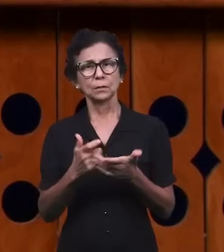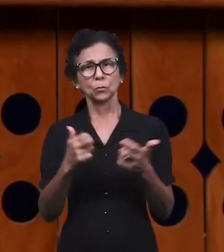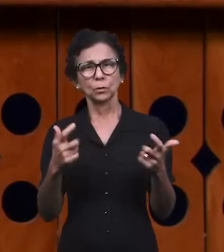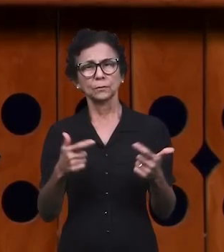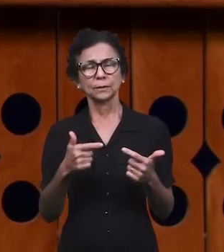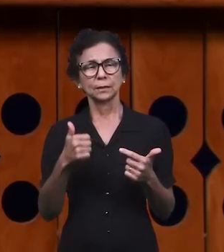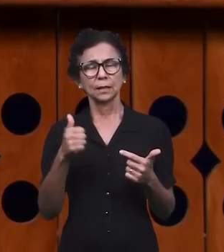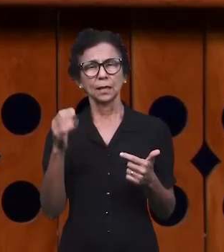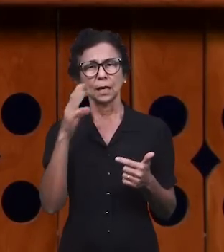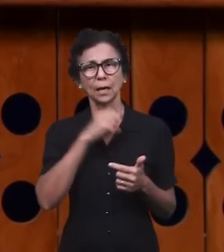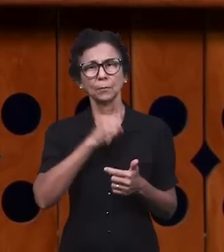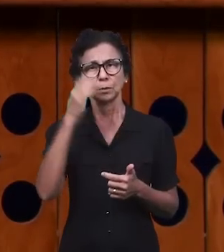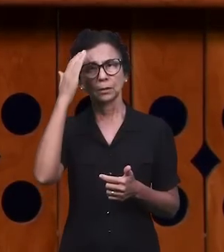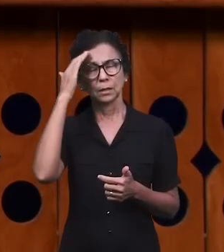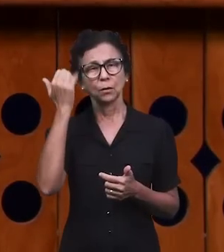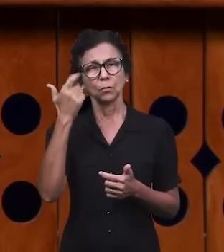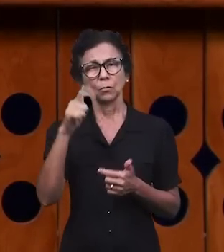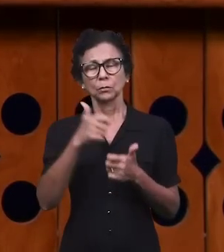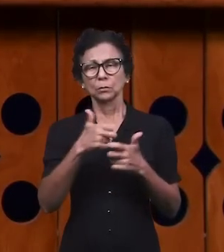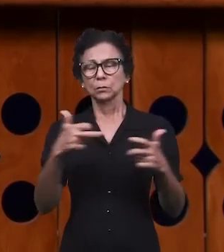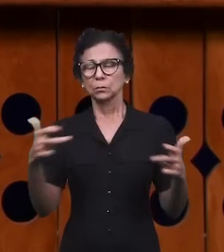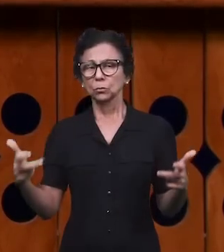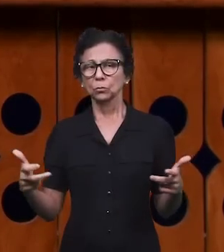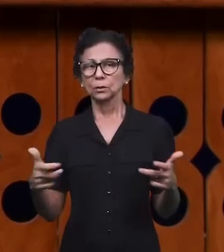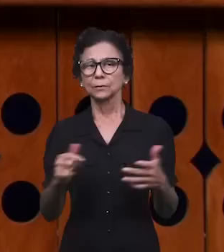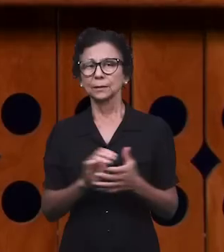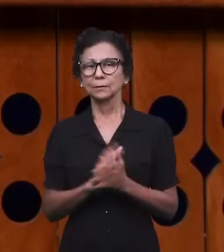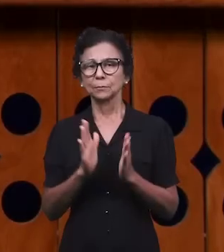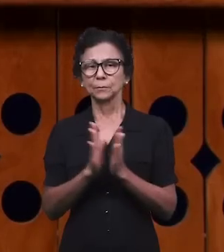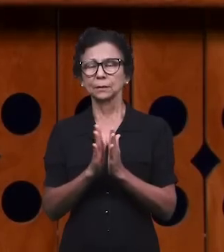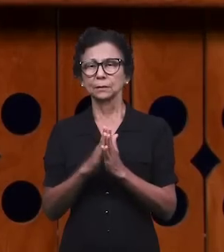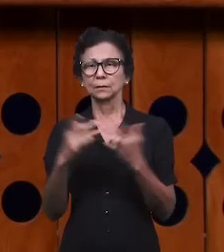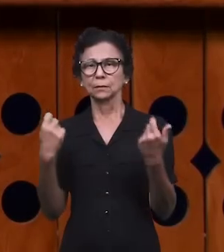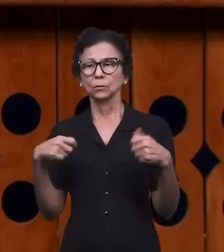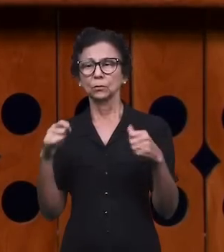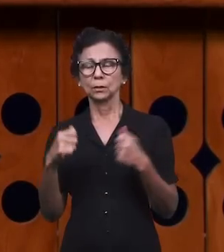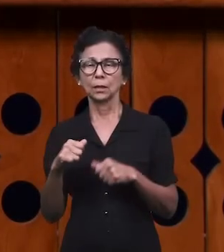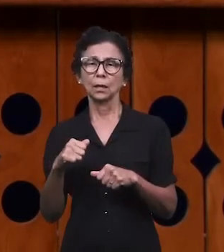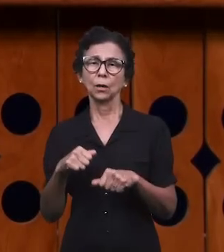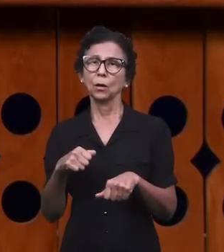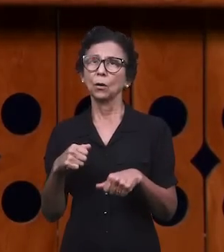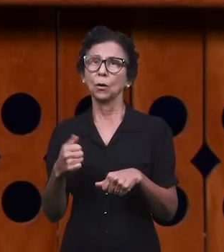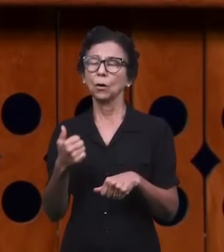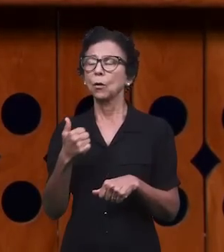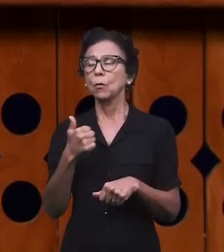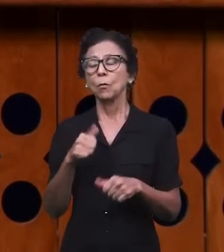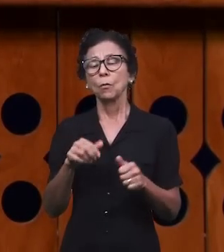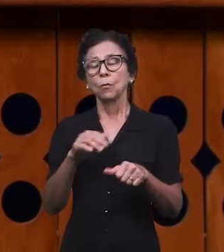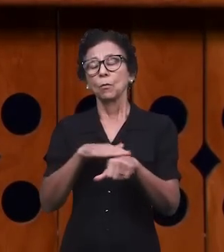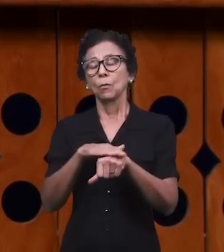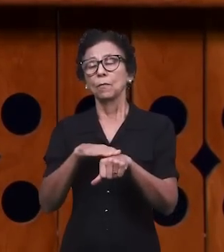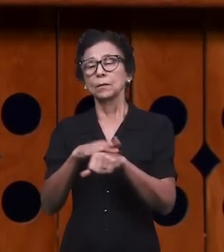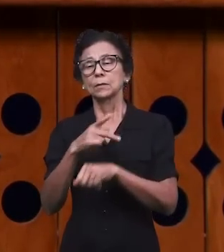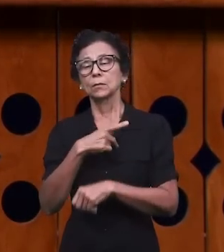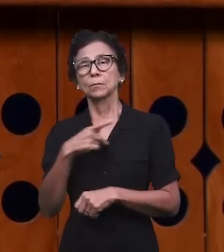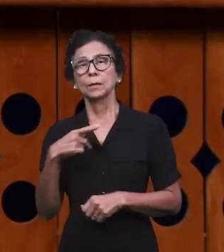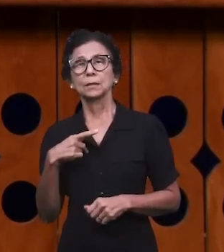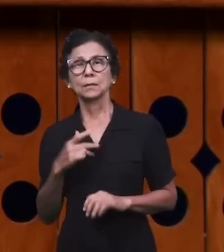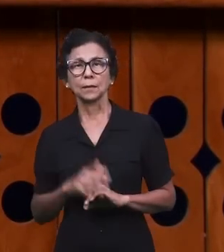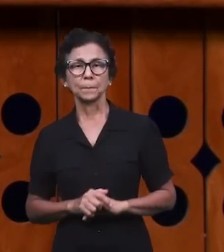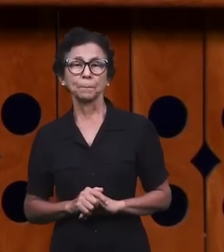orar. Às vezes vai precisar conversar com o pastor, conversar com outro irmão, mas tem coisas que o Espírito Santo de Deus vai contar só para